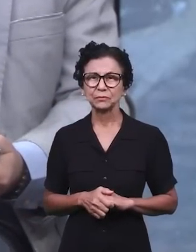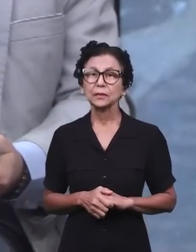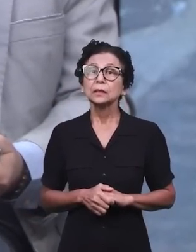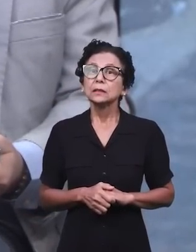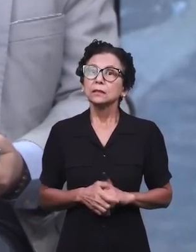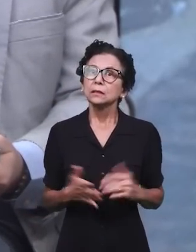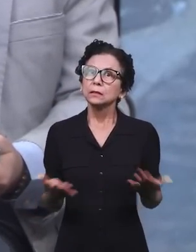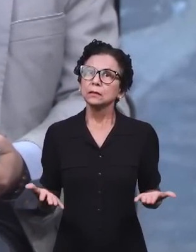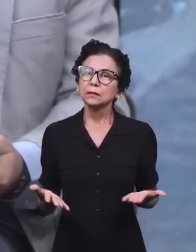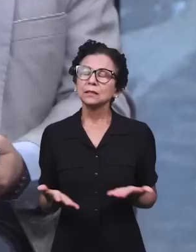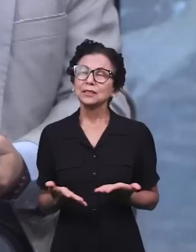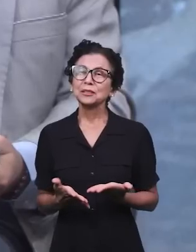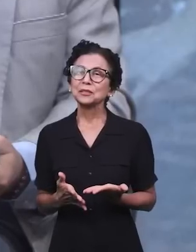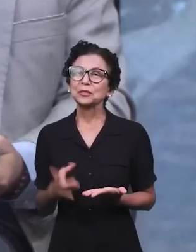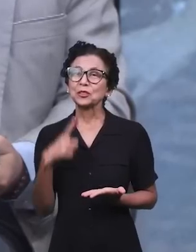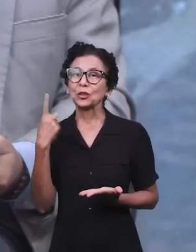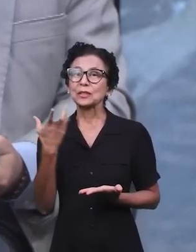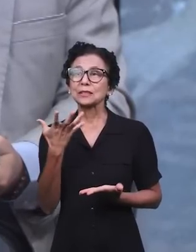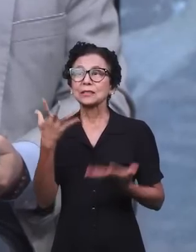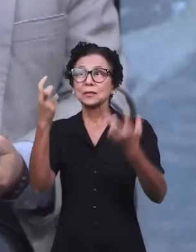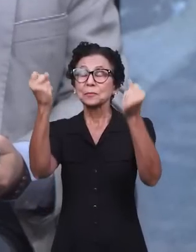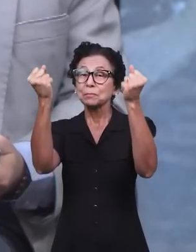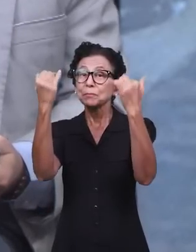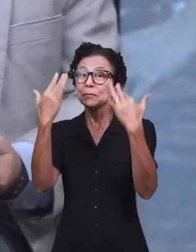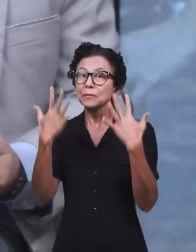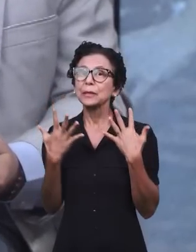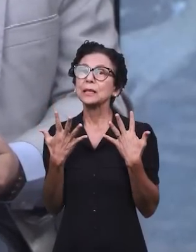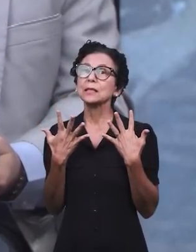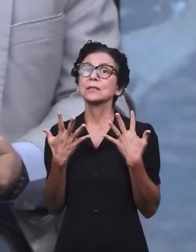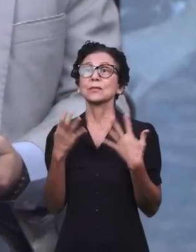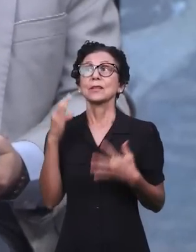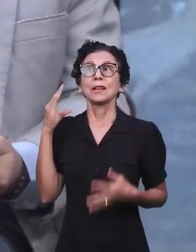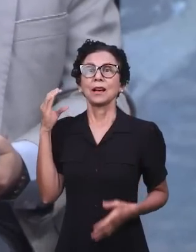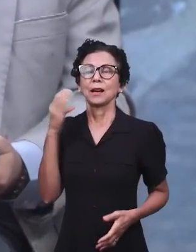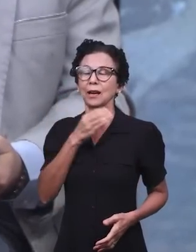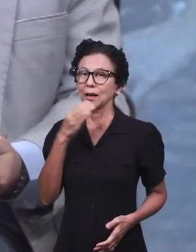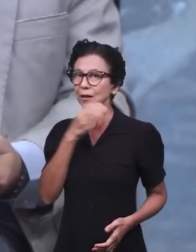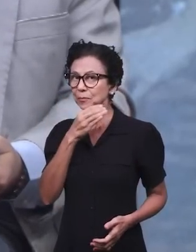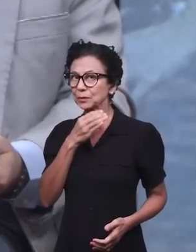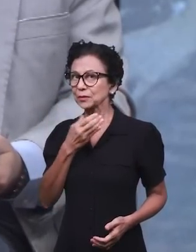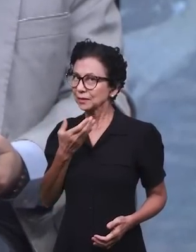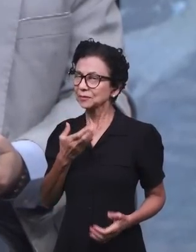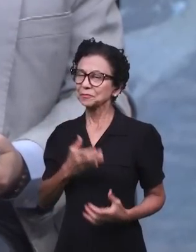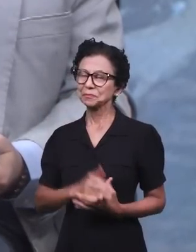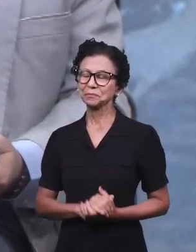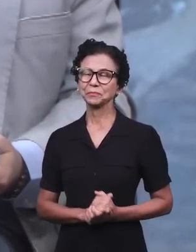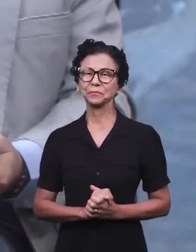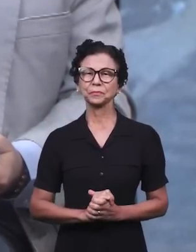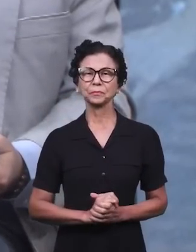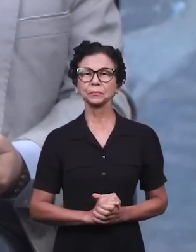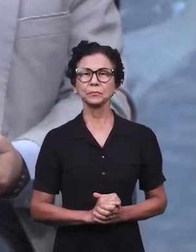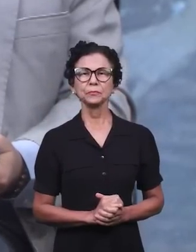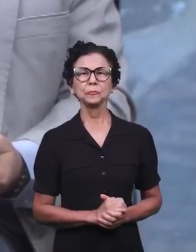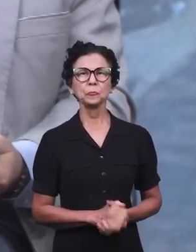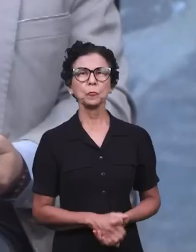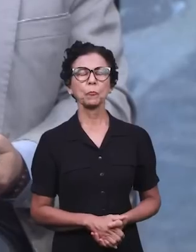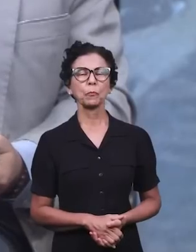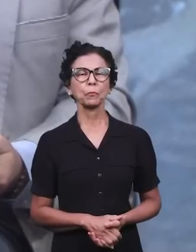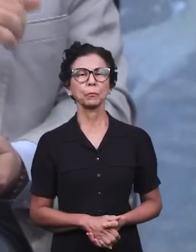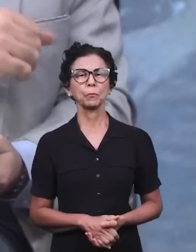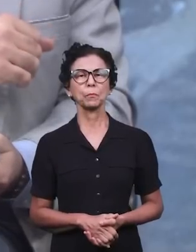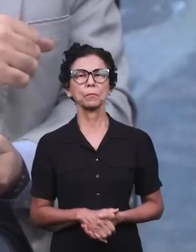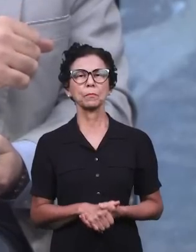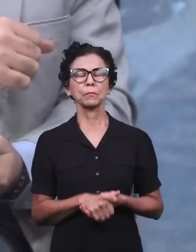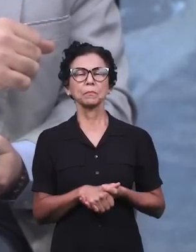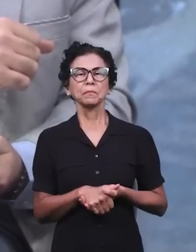que é a bênção do Senhor, né? Então, fica aqui, o pastor Alexandre trouxe essa informação, fez